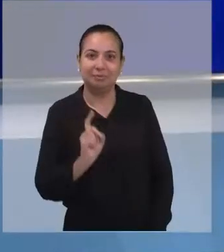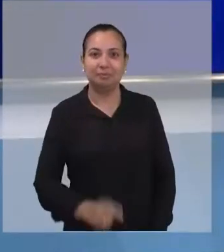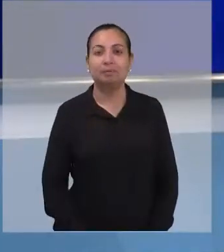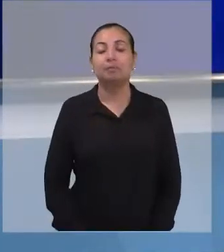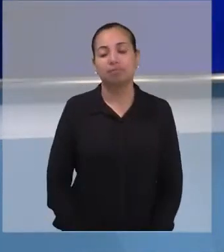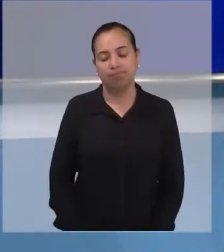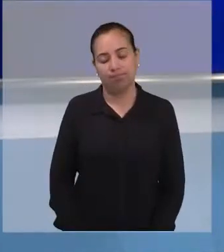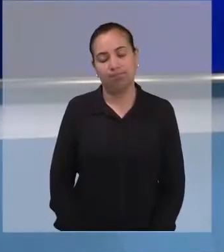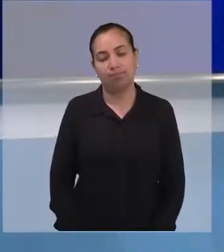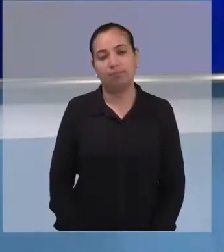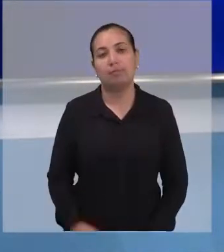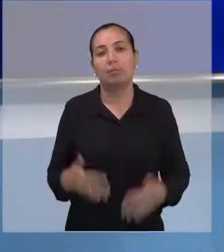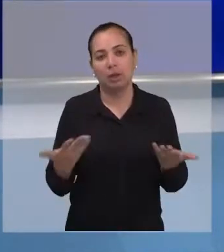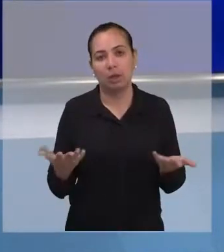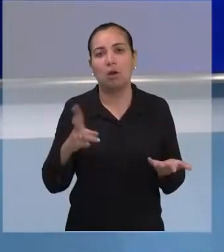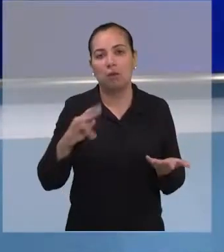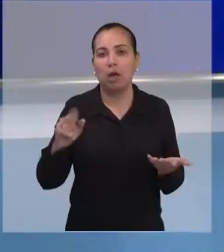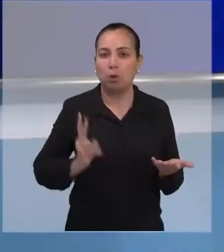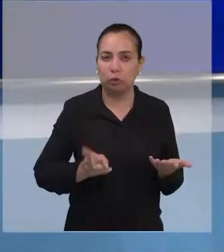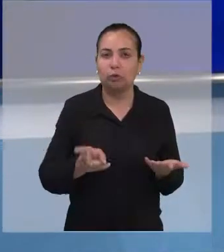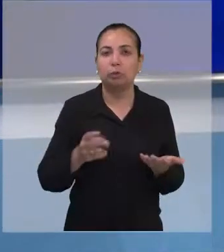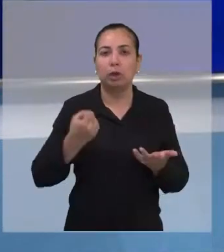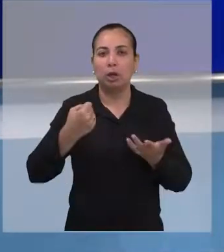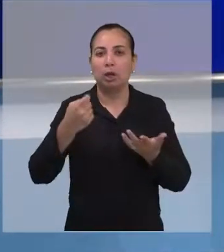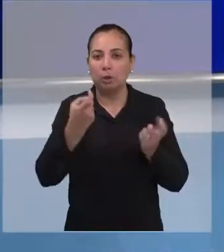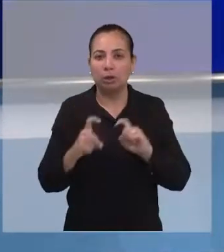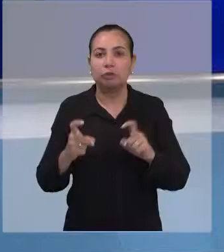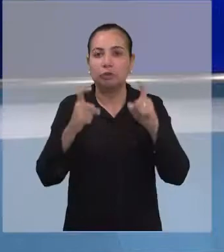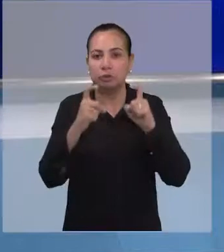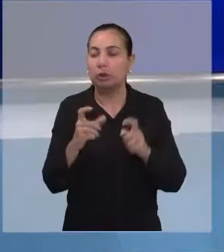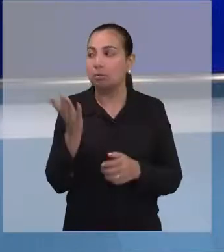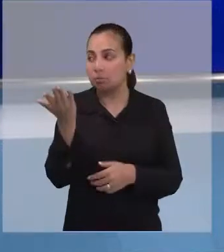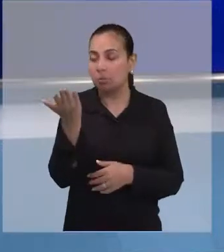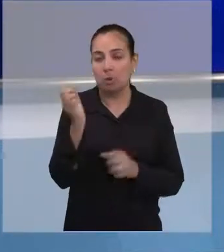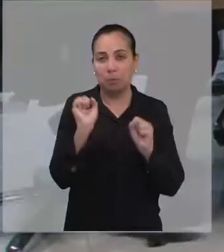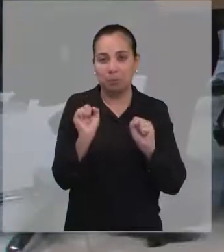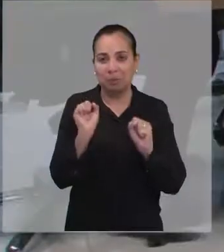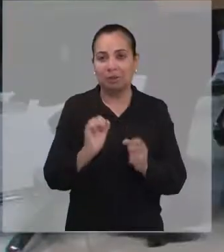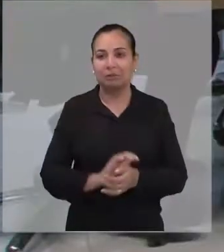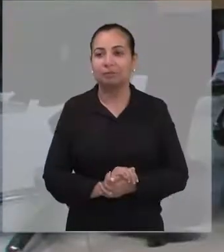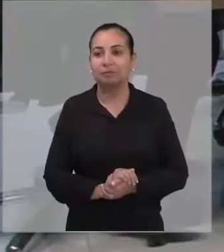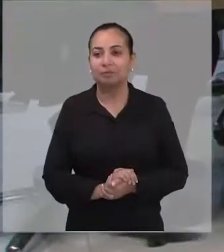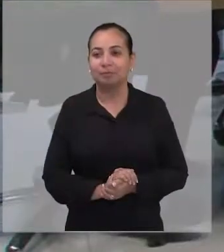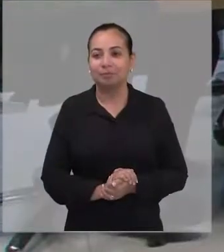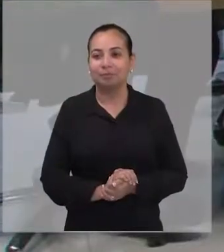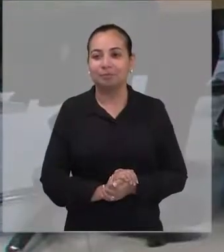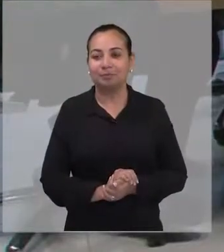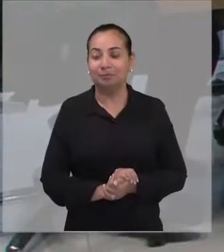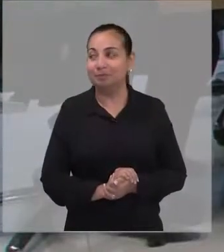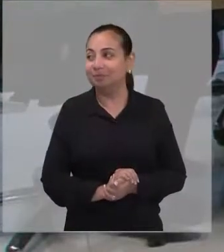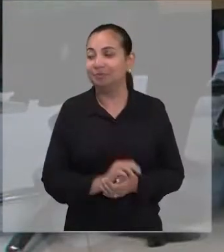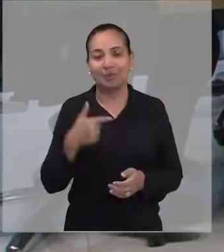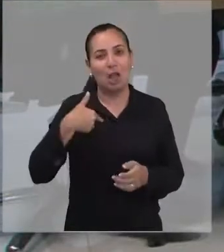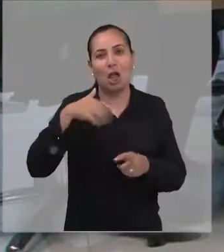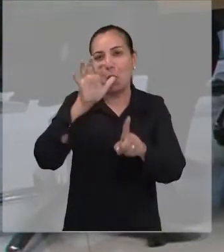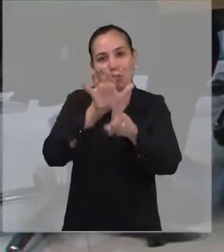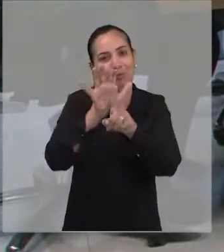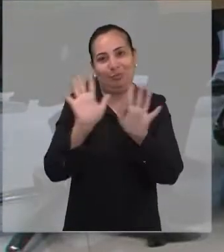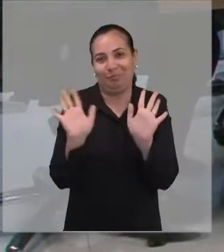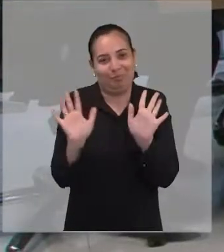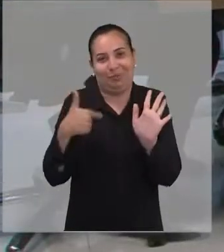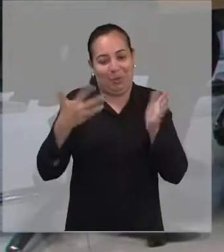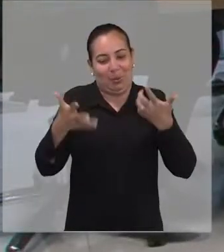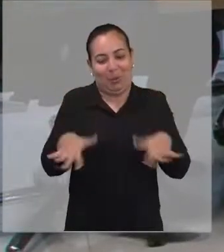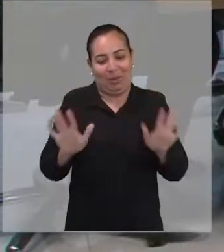Vamos sequenciar a discussão agora? Pois não, Romulo? Não, pode fazer. Pode. Agora que você tinha dito sobre o... Eu não quero influenciar o seu julgamento. Poder ou